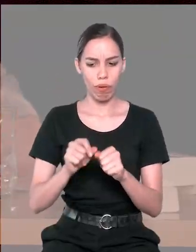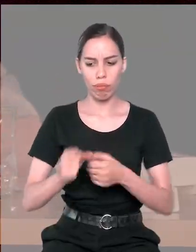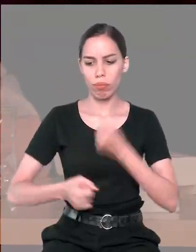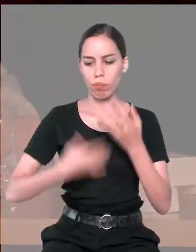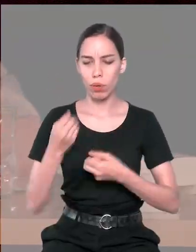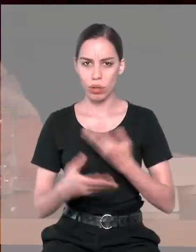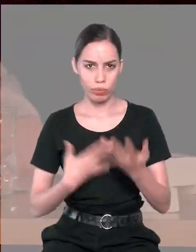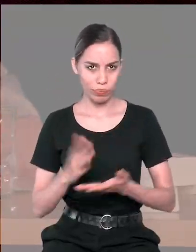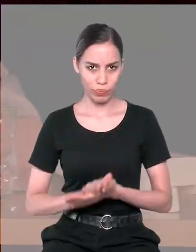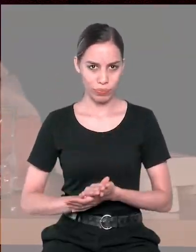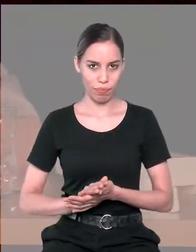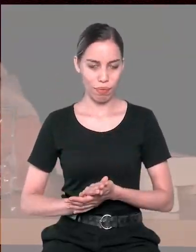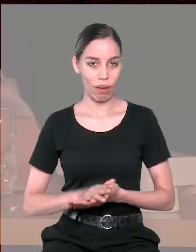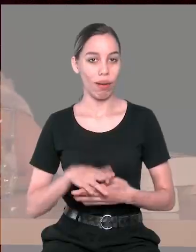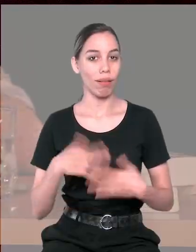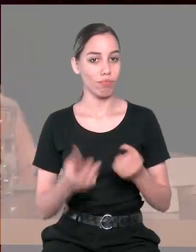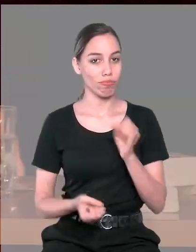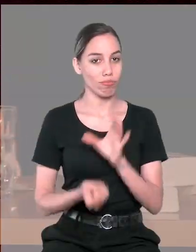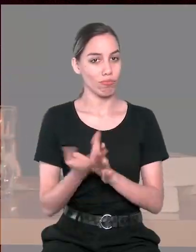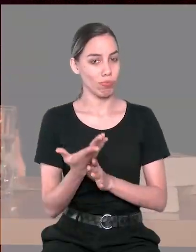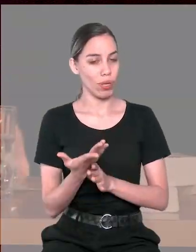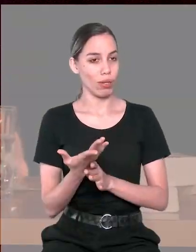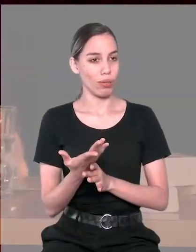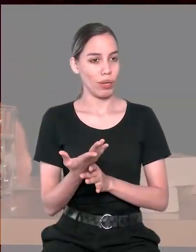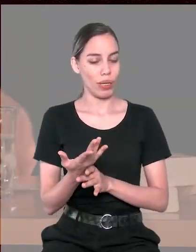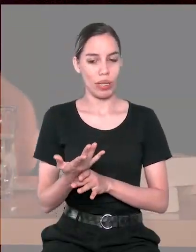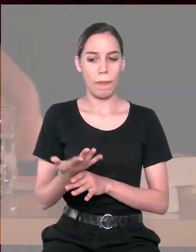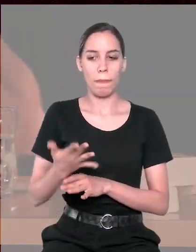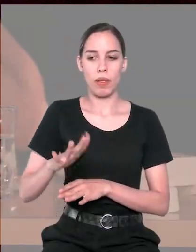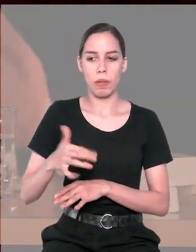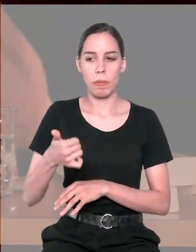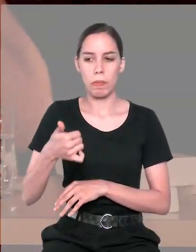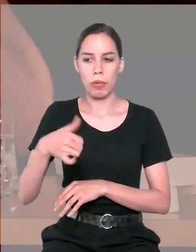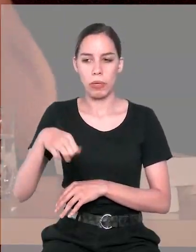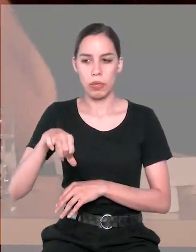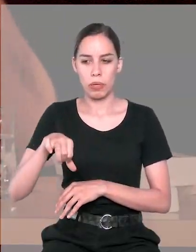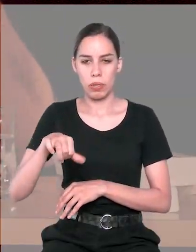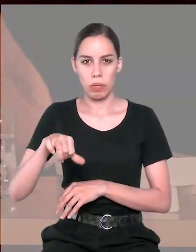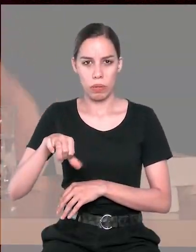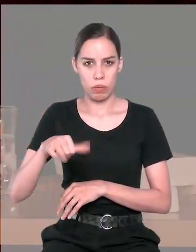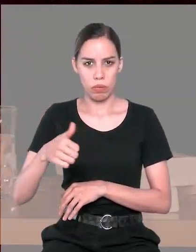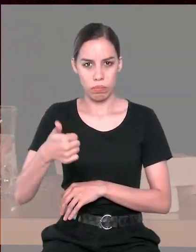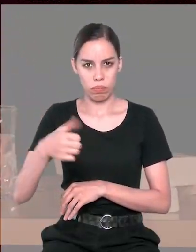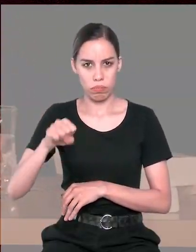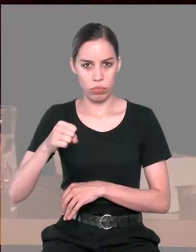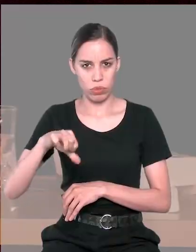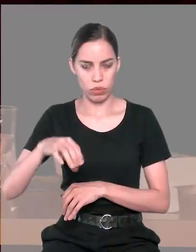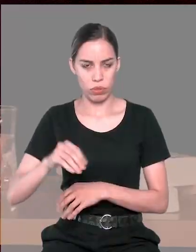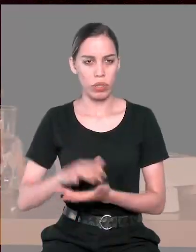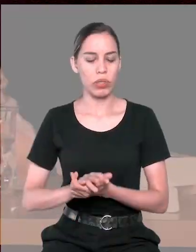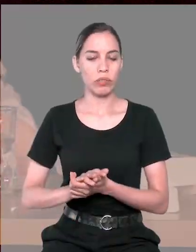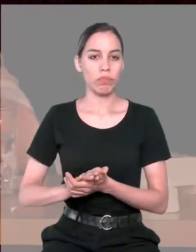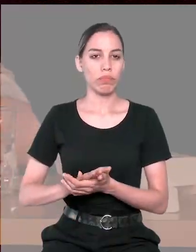fazer poesia. É assim que surge aquela crise dos anos 90, né, do século XIX, porque ele falou,